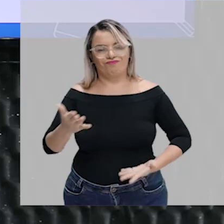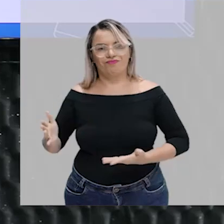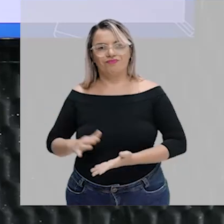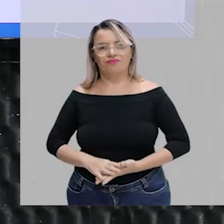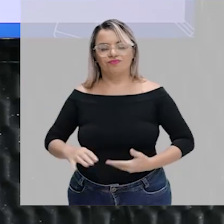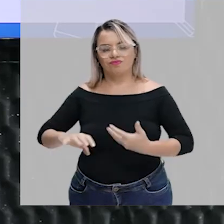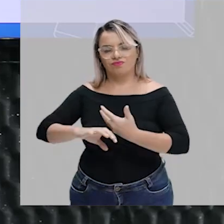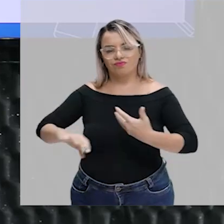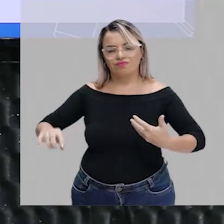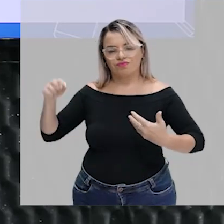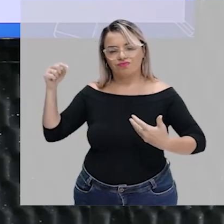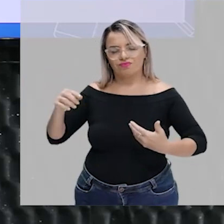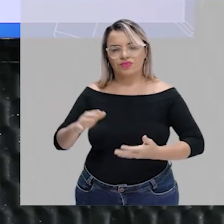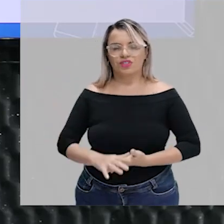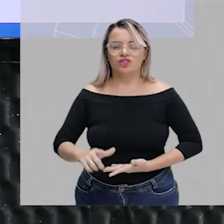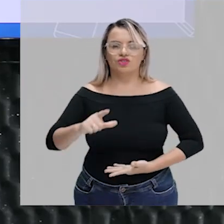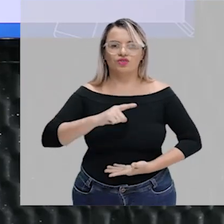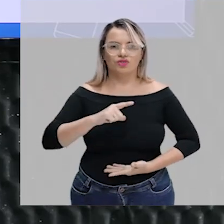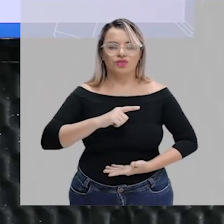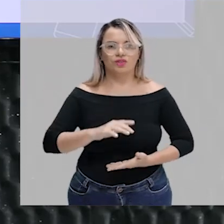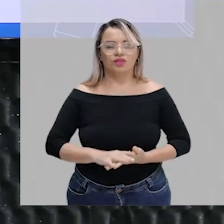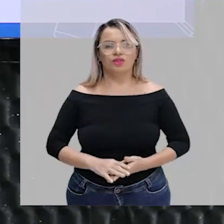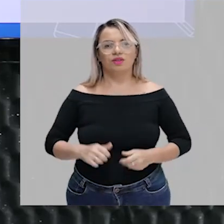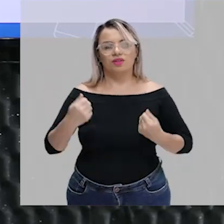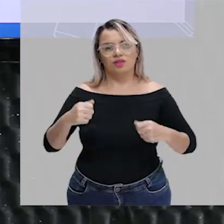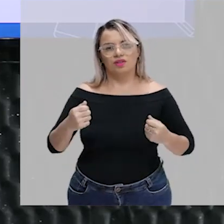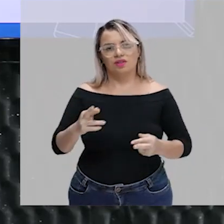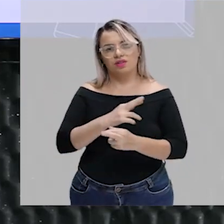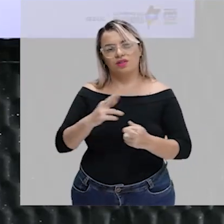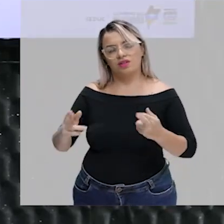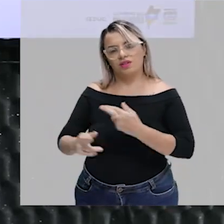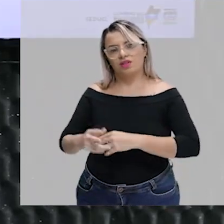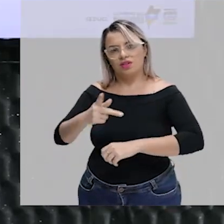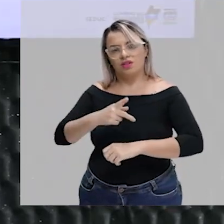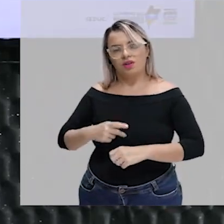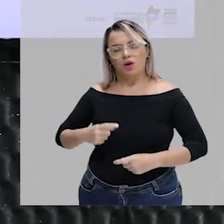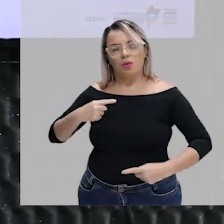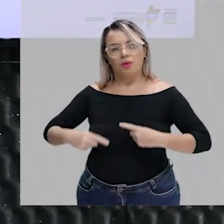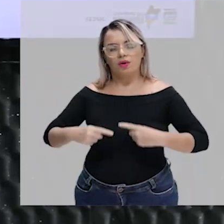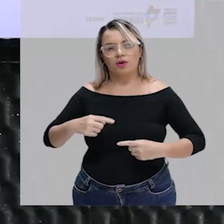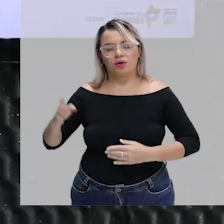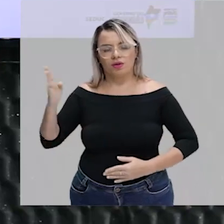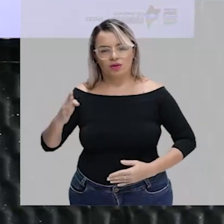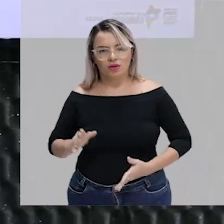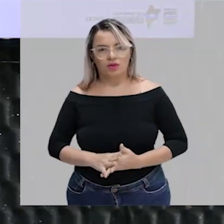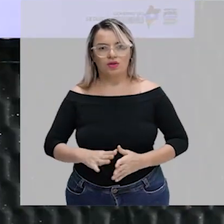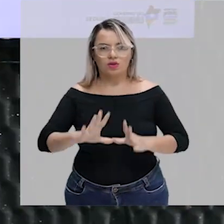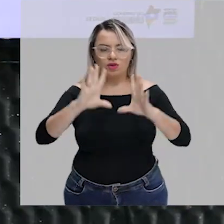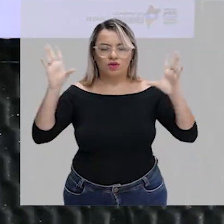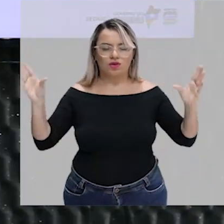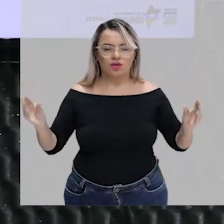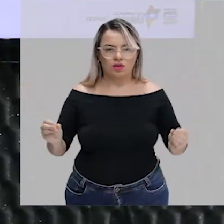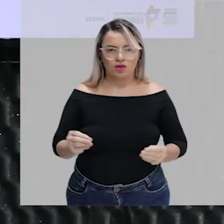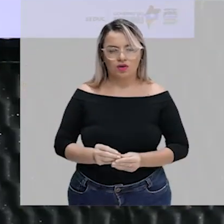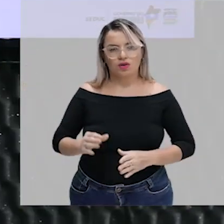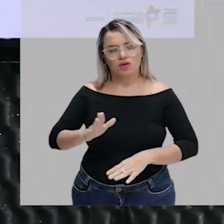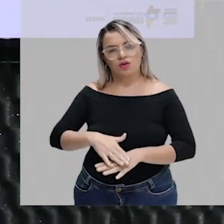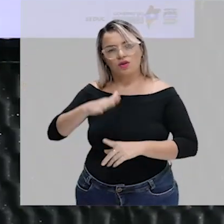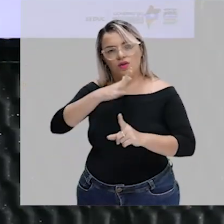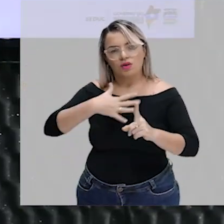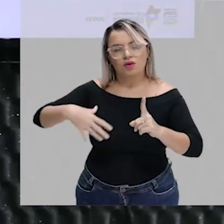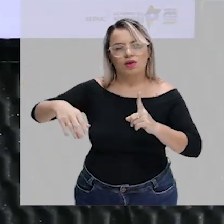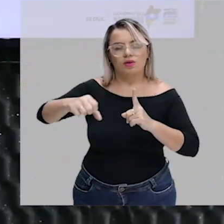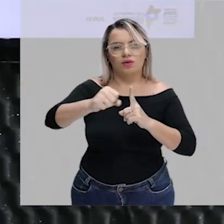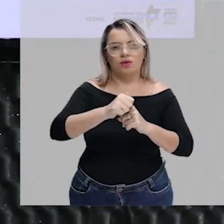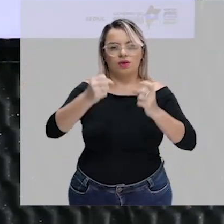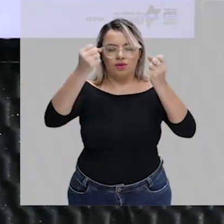a impessoalidade que deveria haver nas relações políticas no Brasil. E com isso a gente encerra mais uma aula de sociologia. A